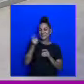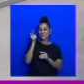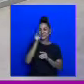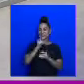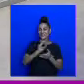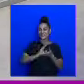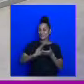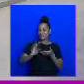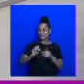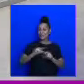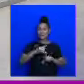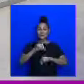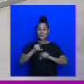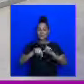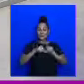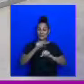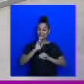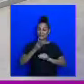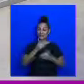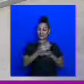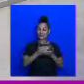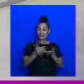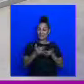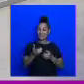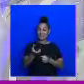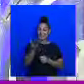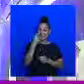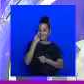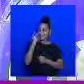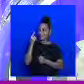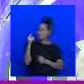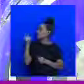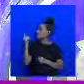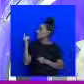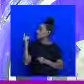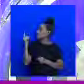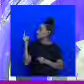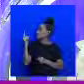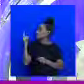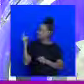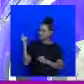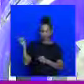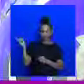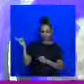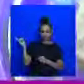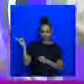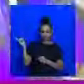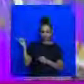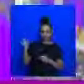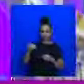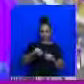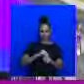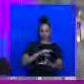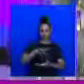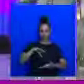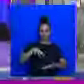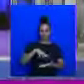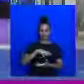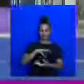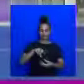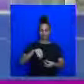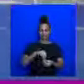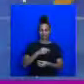de ganhar. O sorteio vai começar. Bolas posicionadas, valendo. Globo